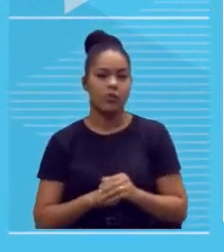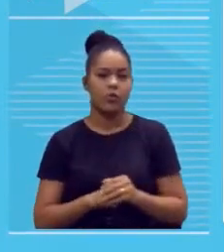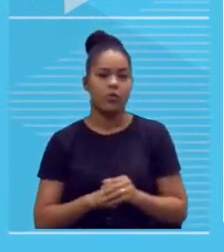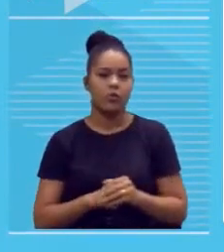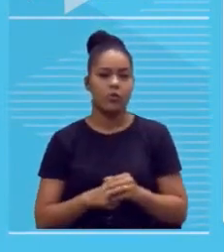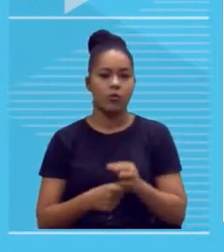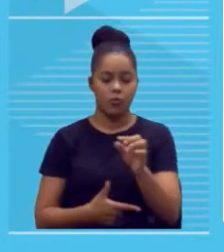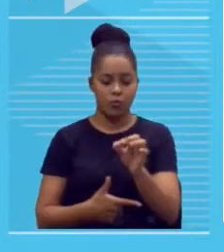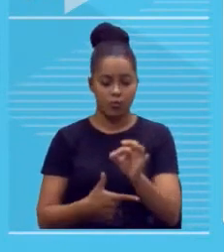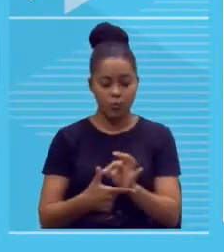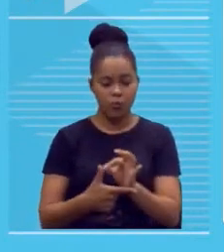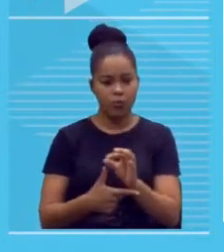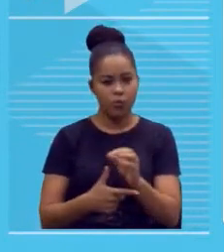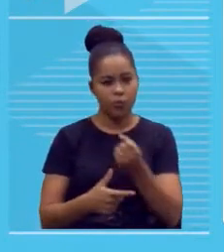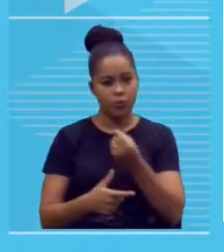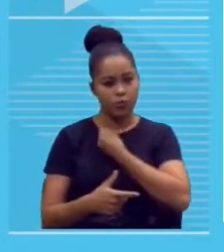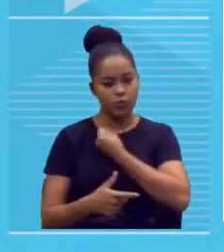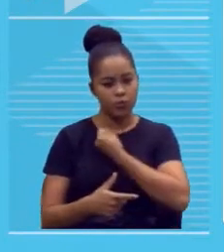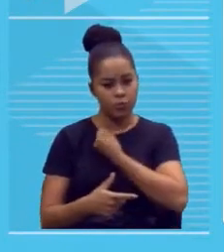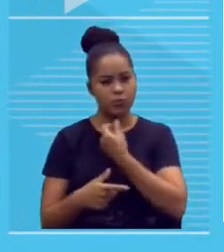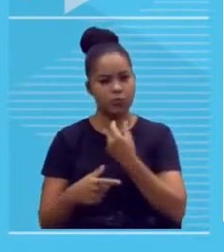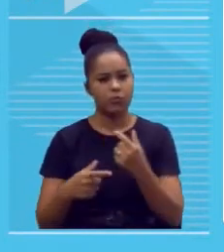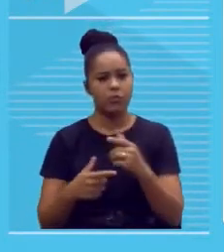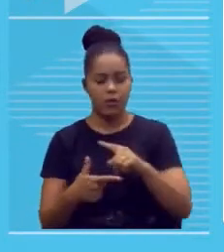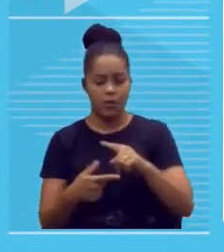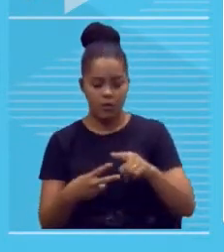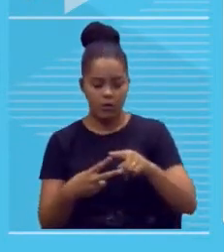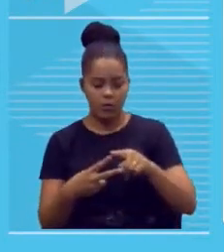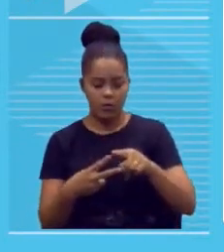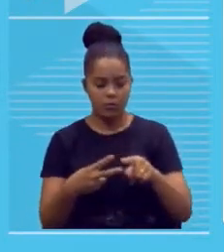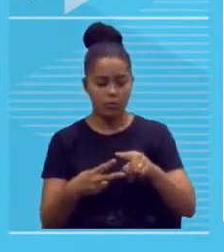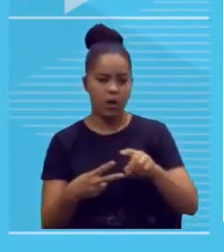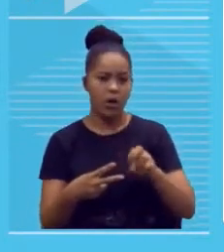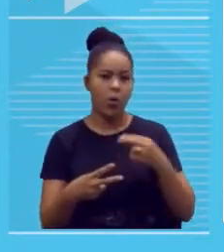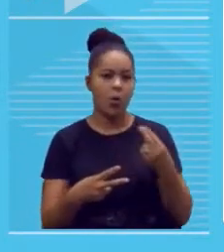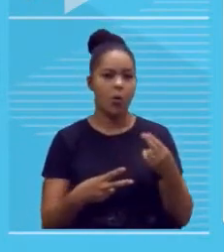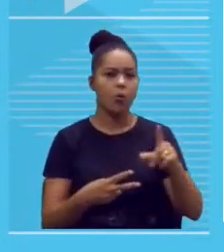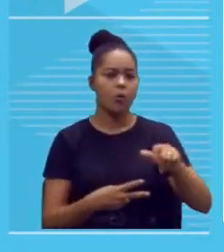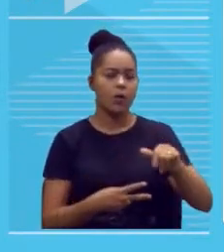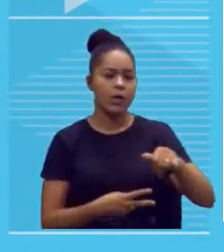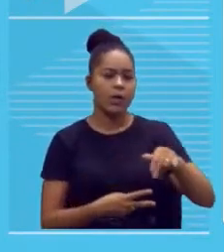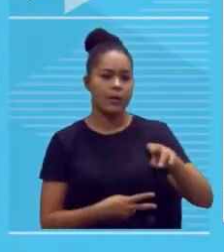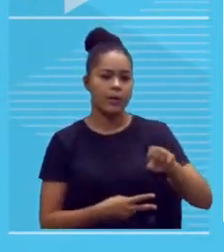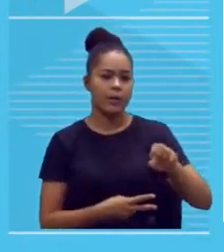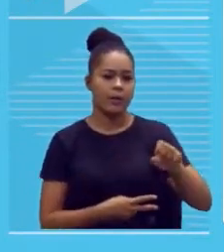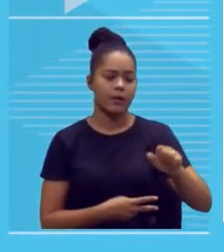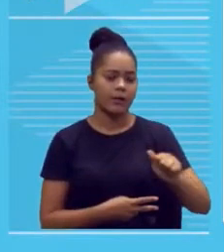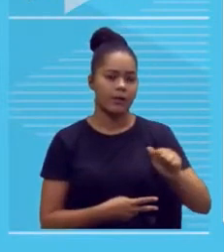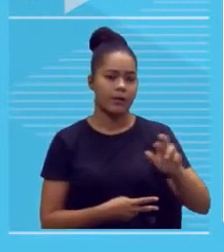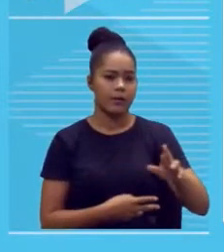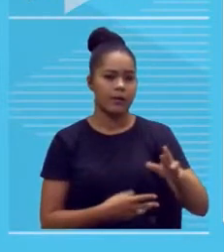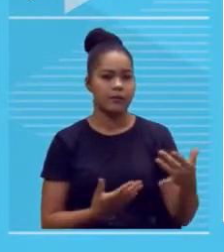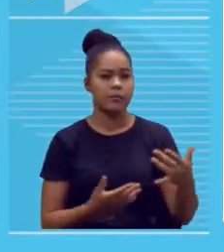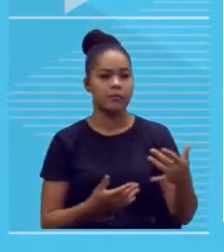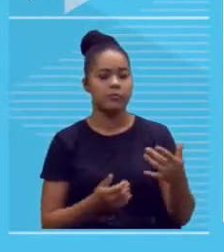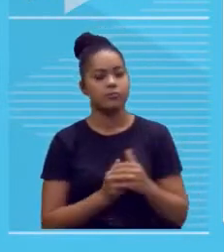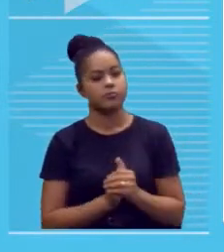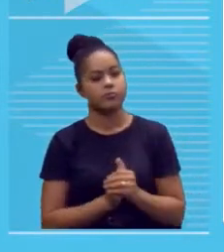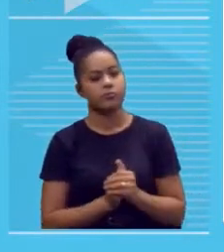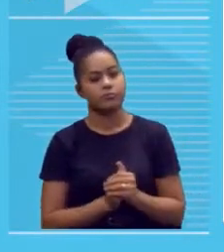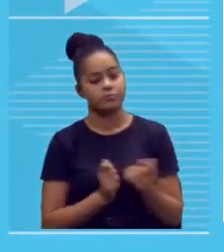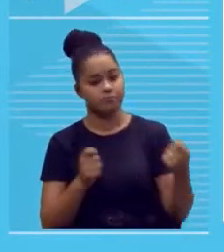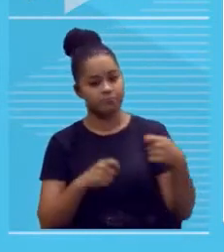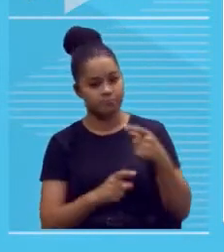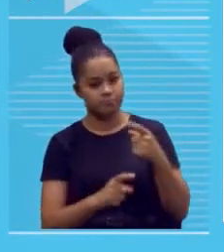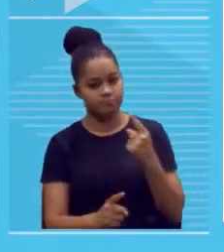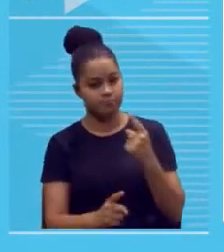n, e você conhece apenas um par ordenado, você tem como encontrar o coeficiente que falta. Como é que vai funcionar